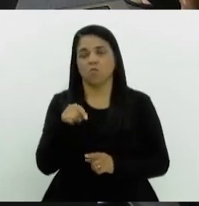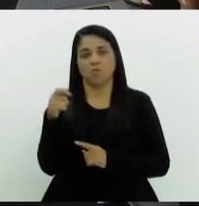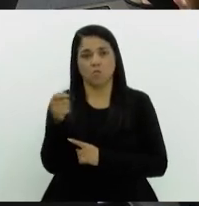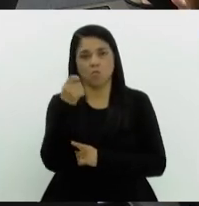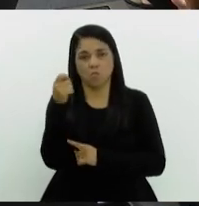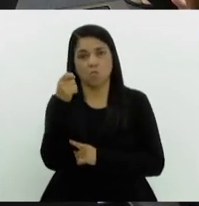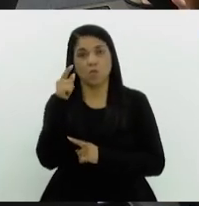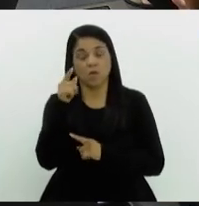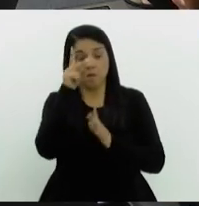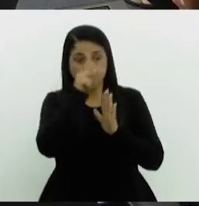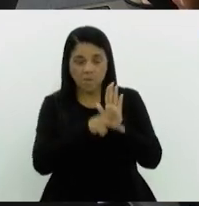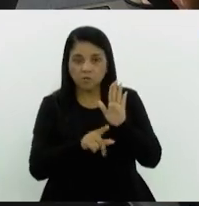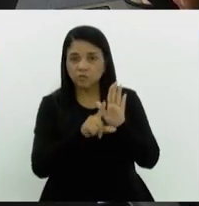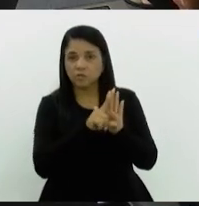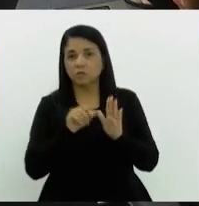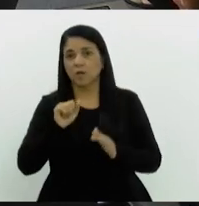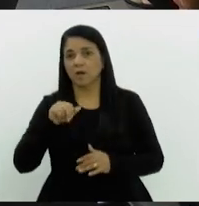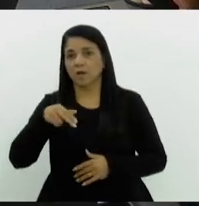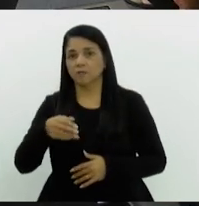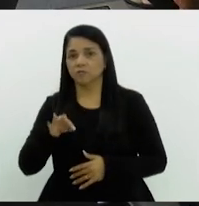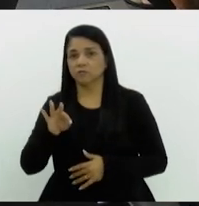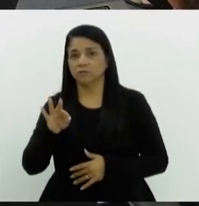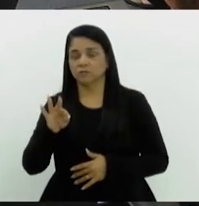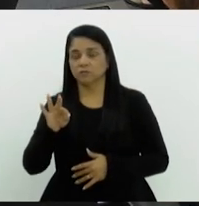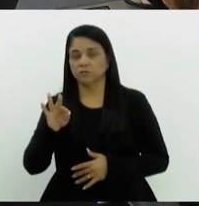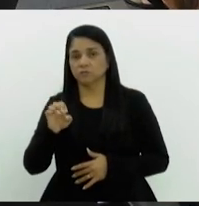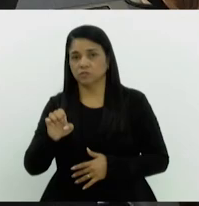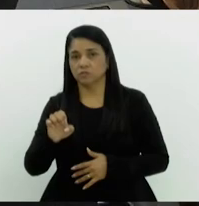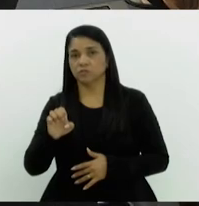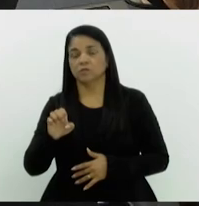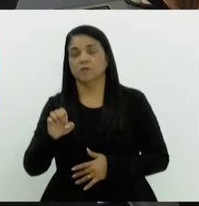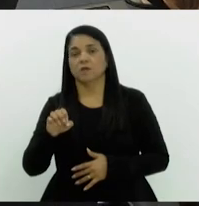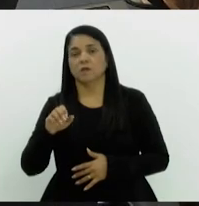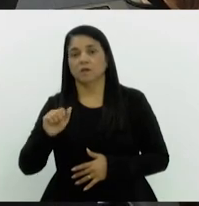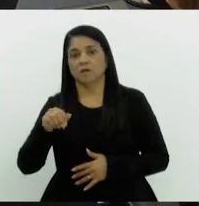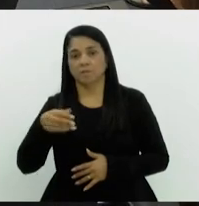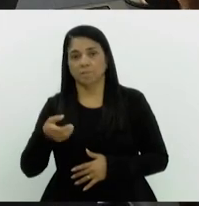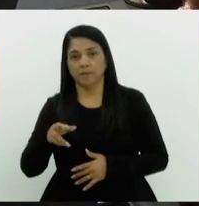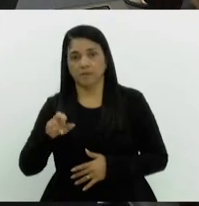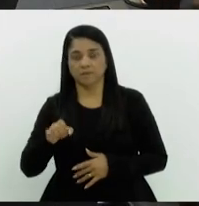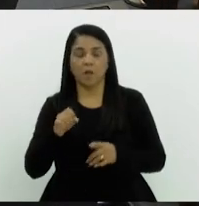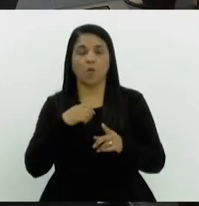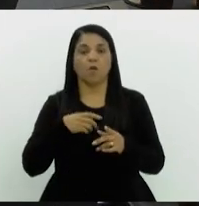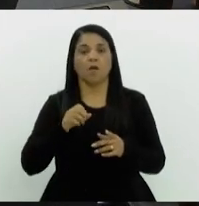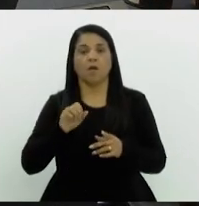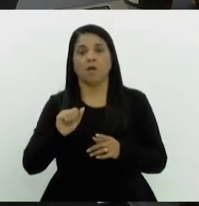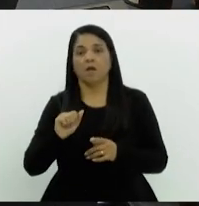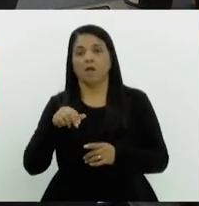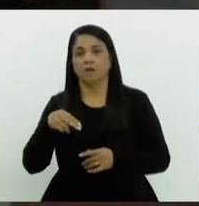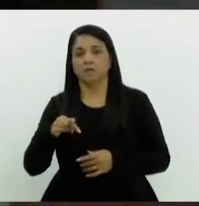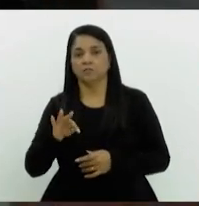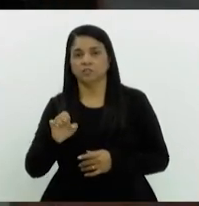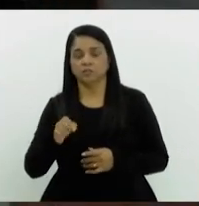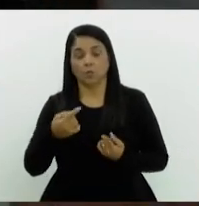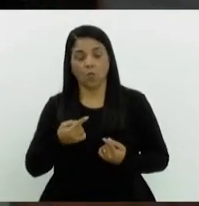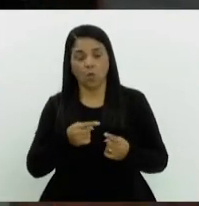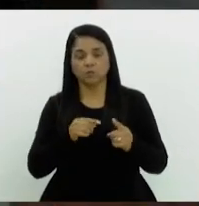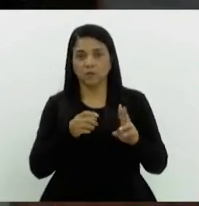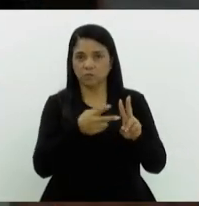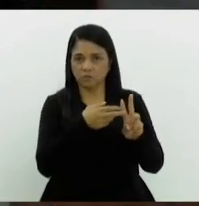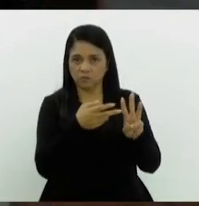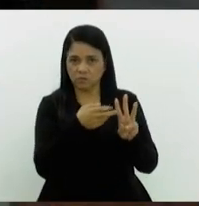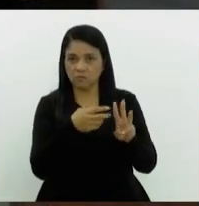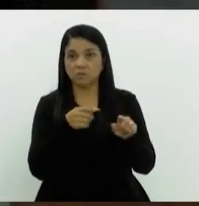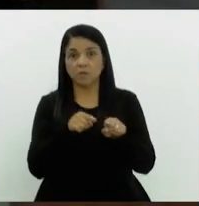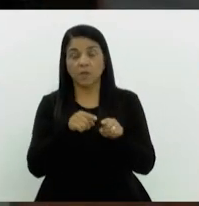os projetos antiambientais, anticlimáticos, antiindígenas, que estão no Congresso e ameaçam